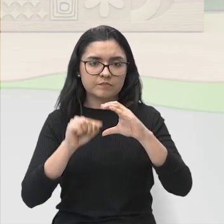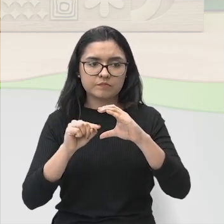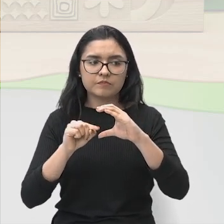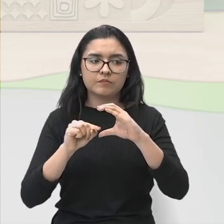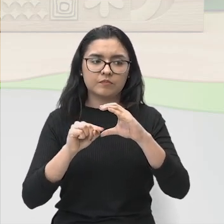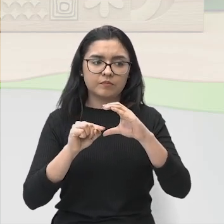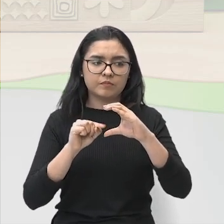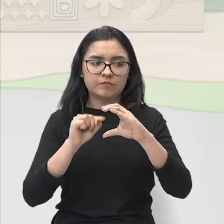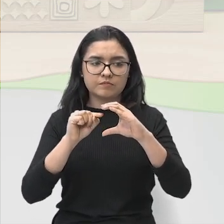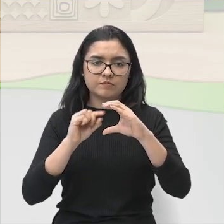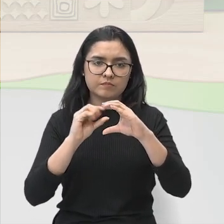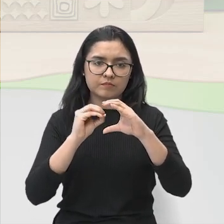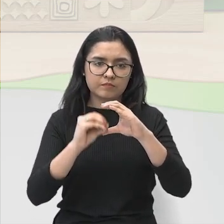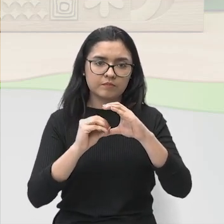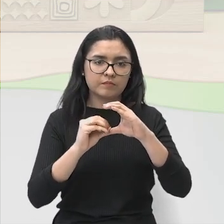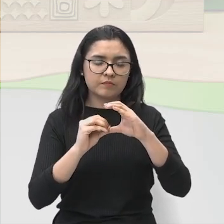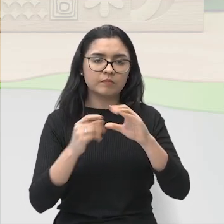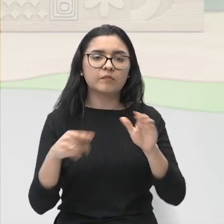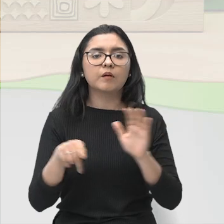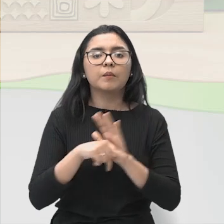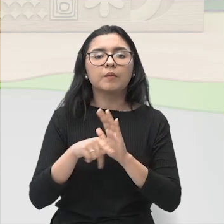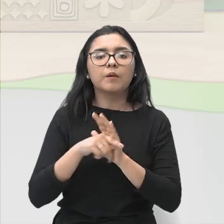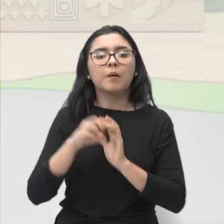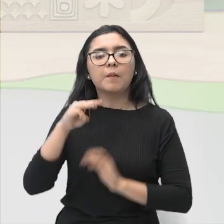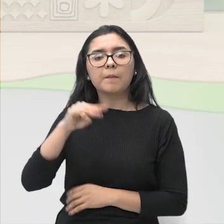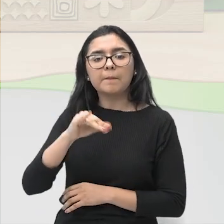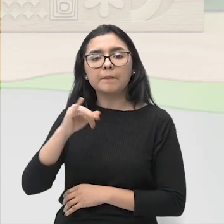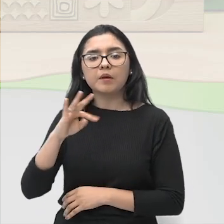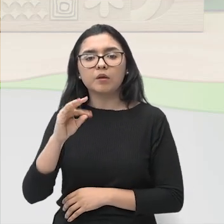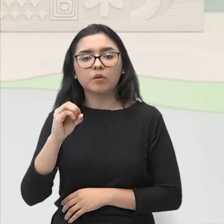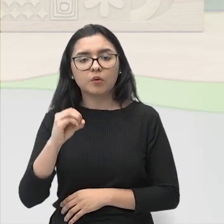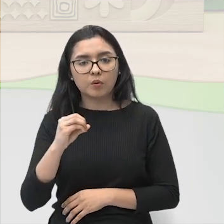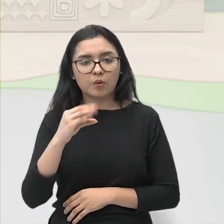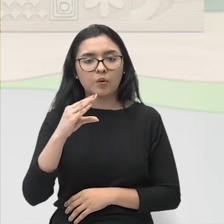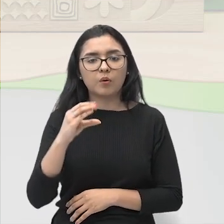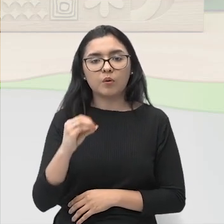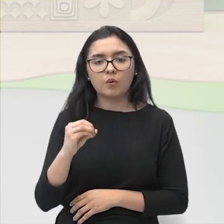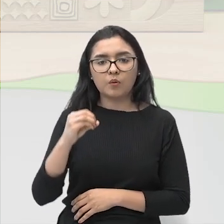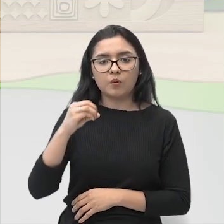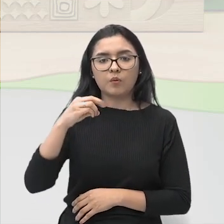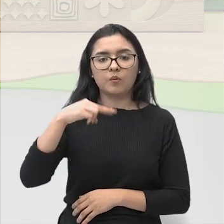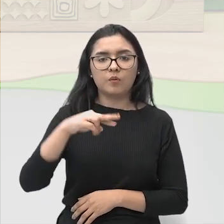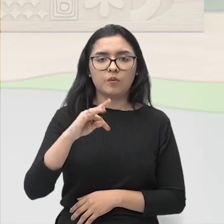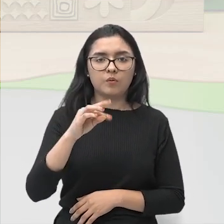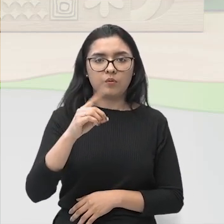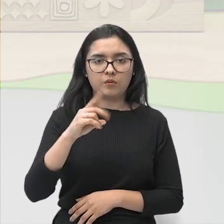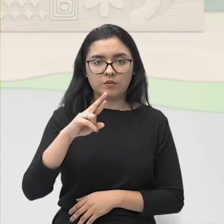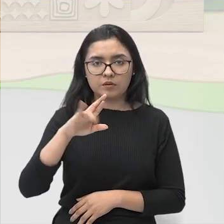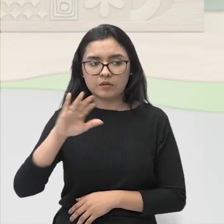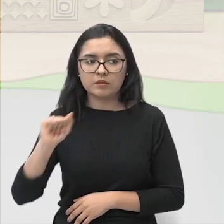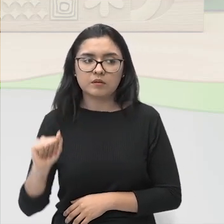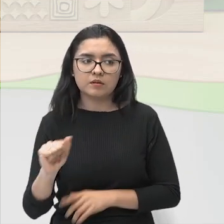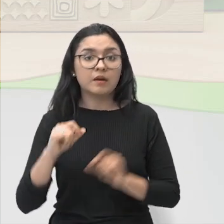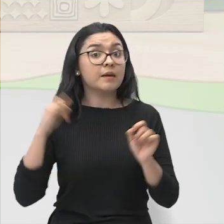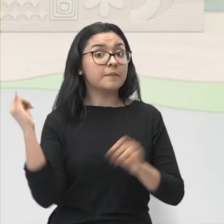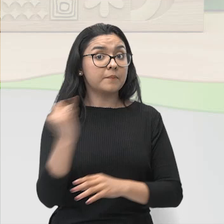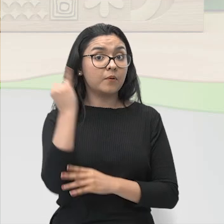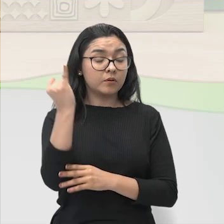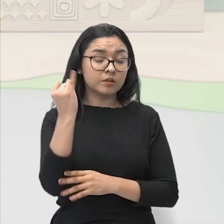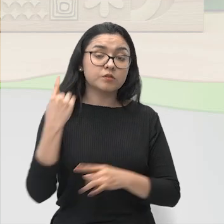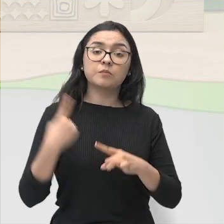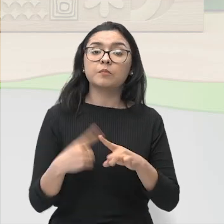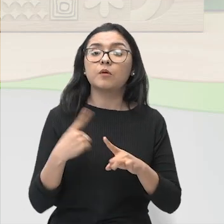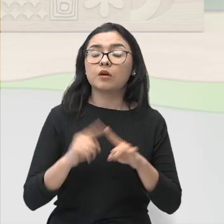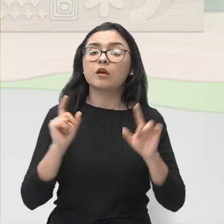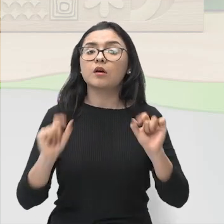de organoide, da mitocôndria. Essa organela, ela é extremamente importante,